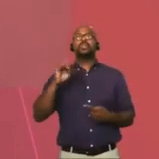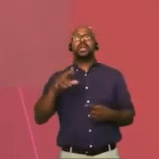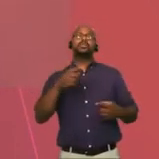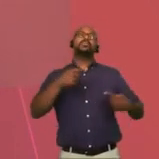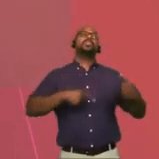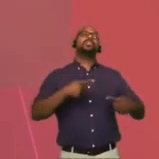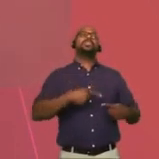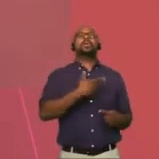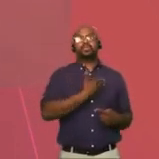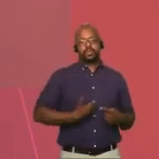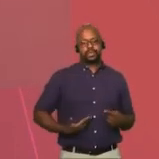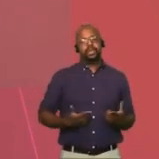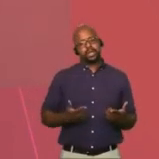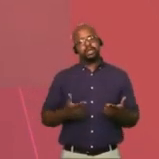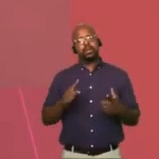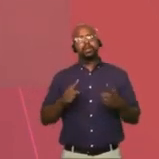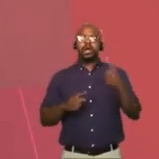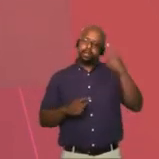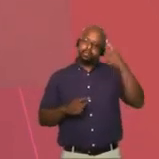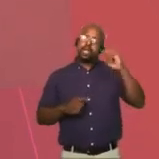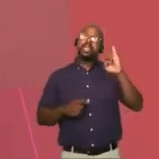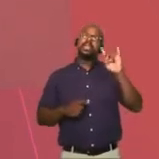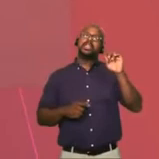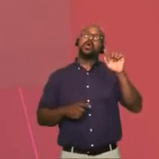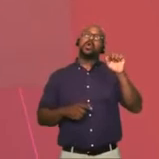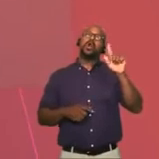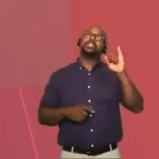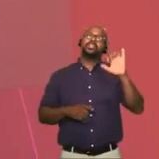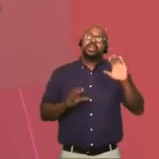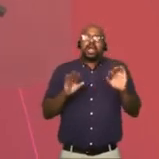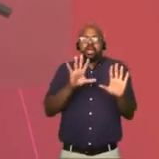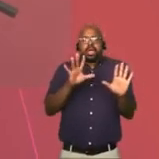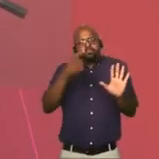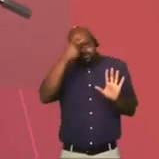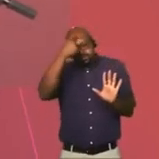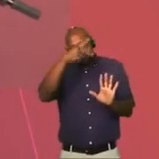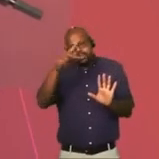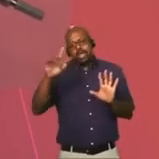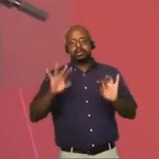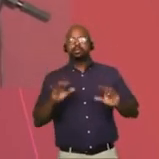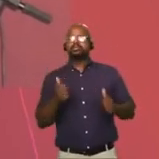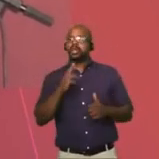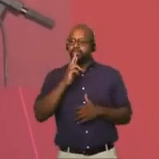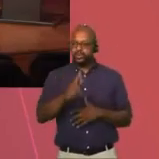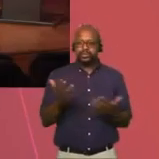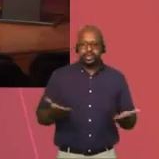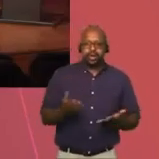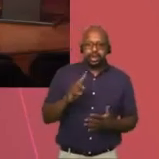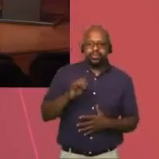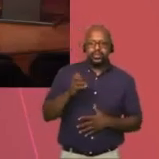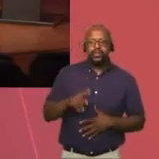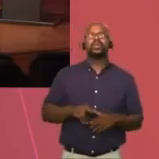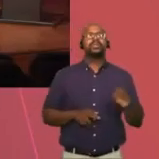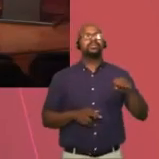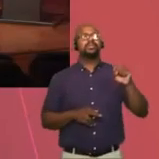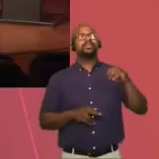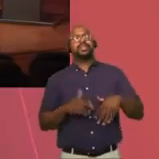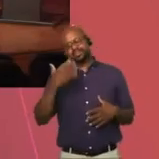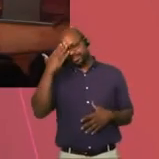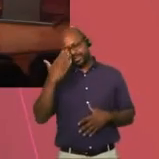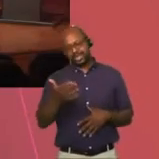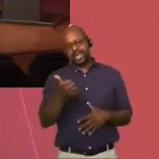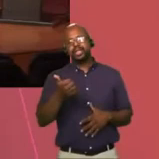políticas públicas é isso é eu gostei ideológica não vamos discutir que cada um tem a sua Anna escondida Guaravita sim